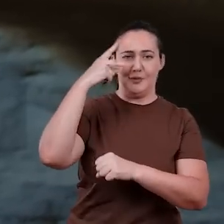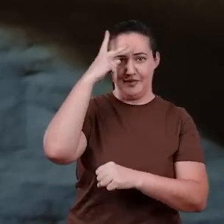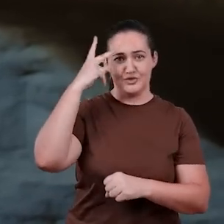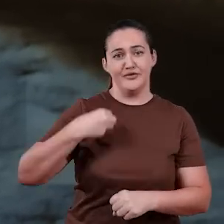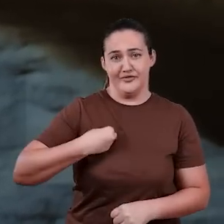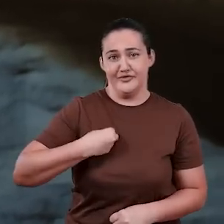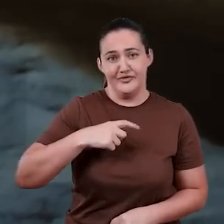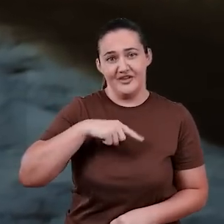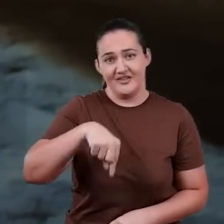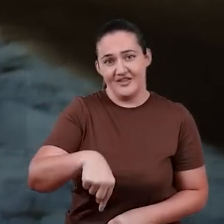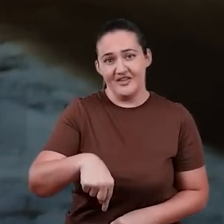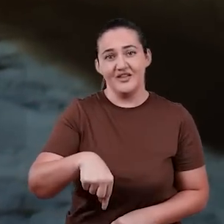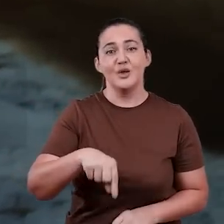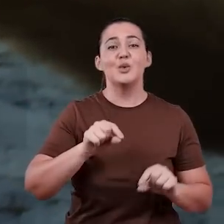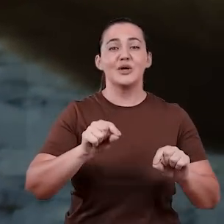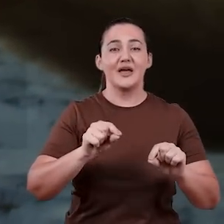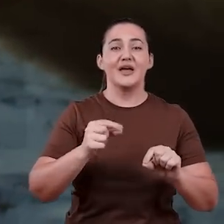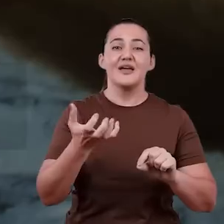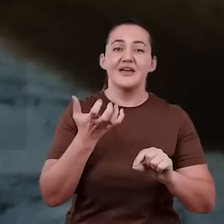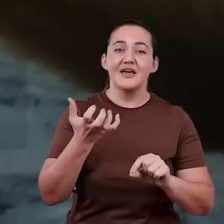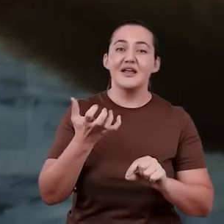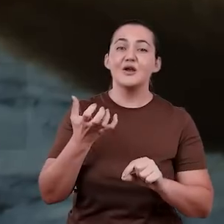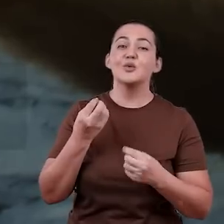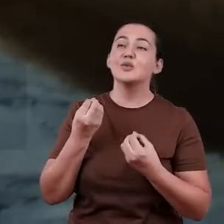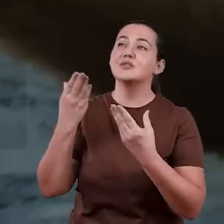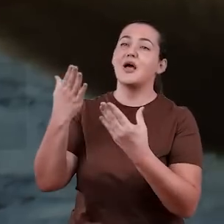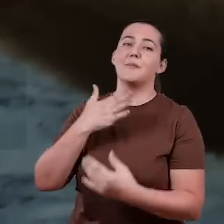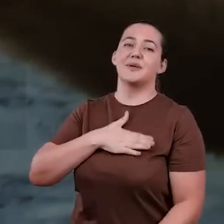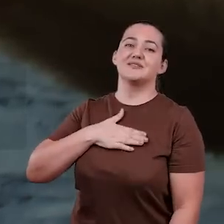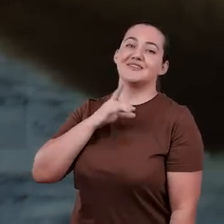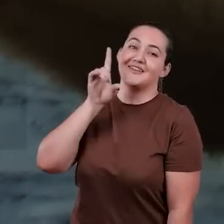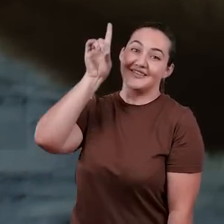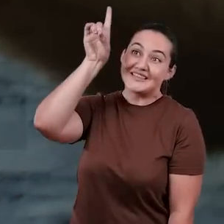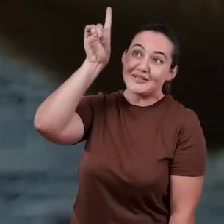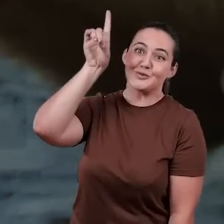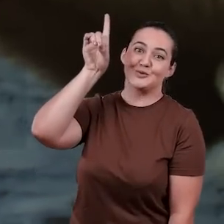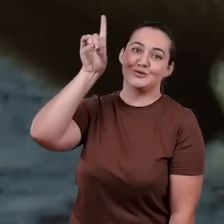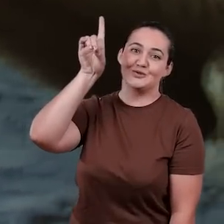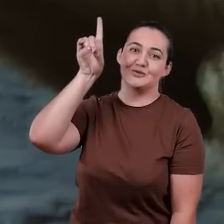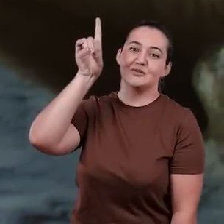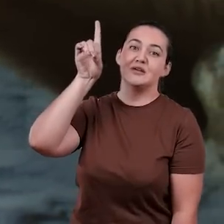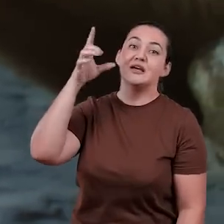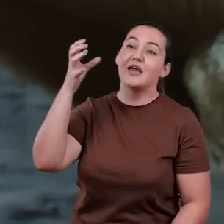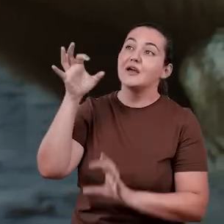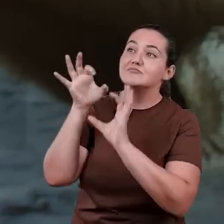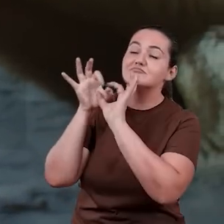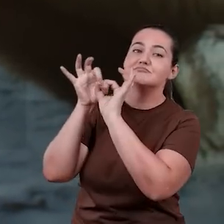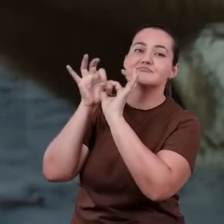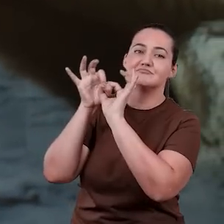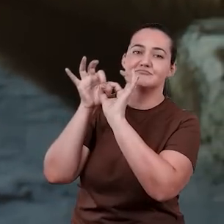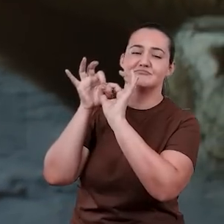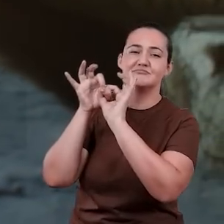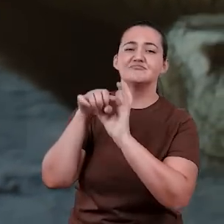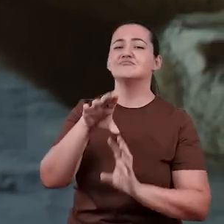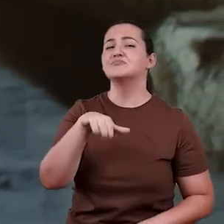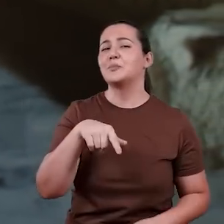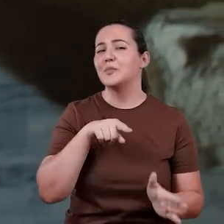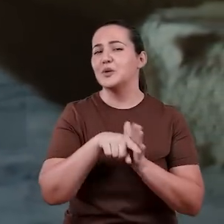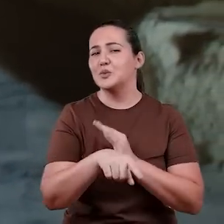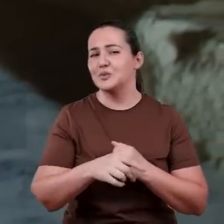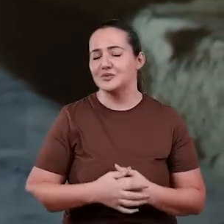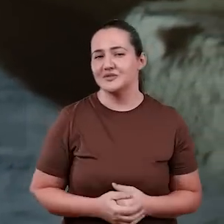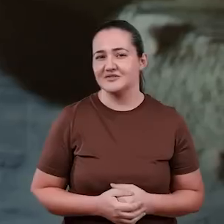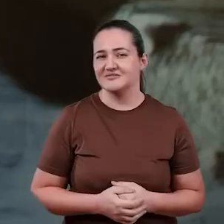esteve aqui procurando agradar a Deus, procurando encontrar com o Altíssimo. Será que